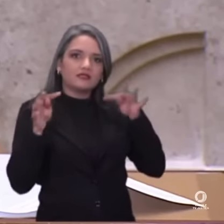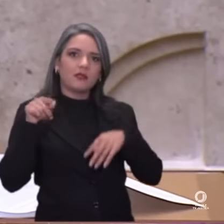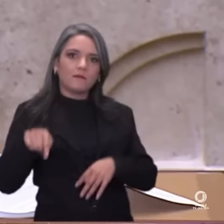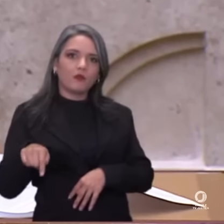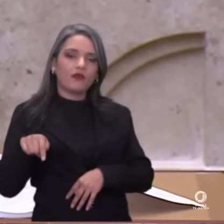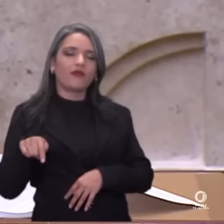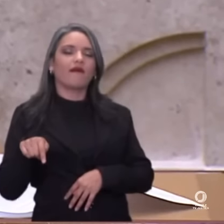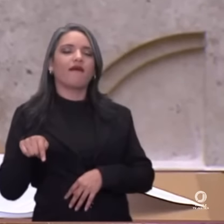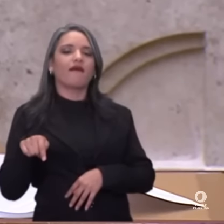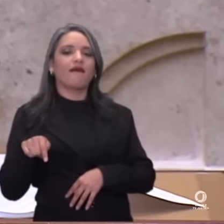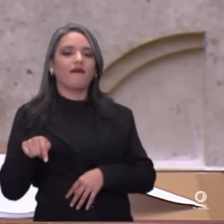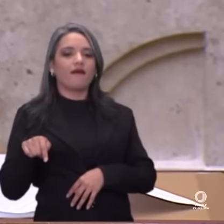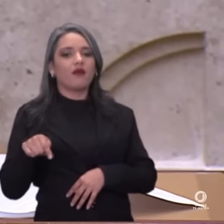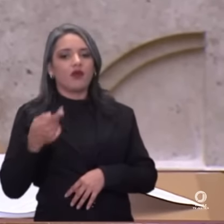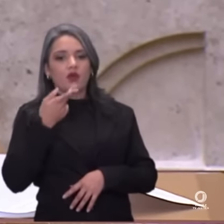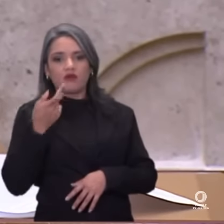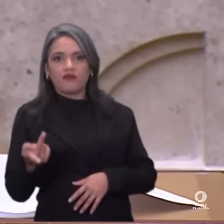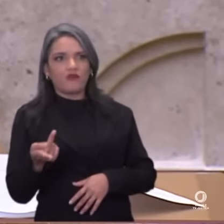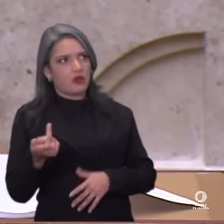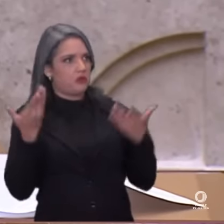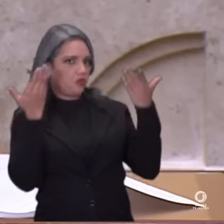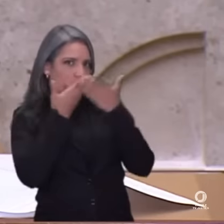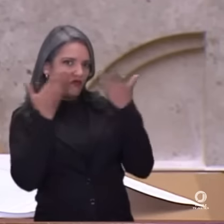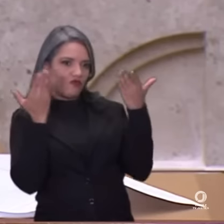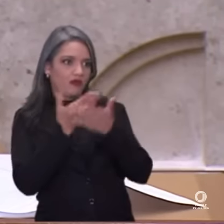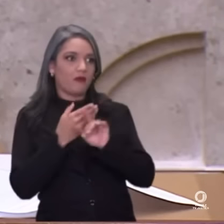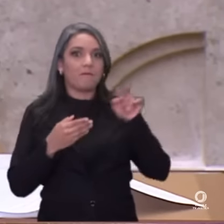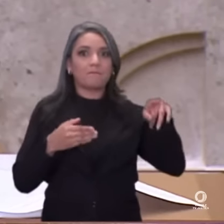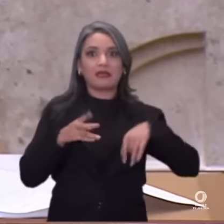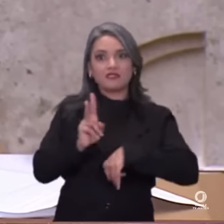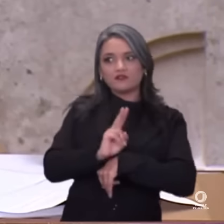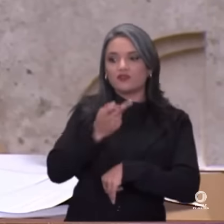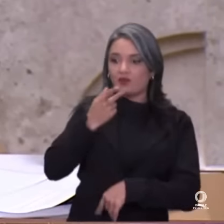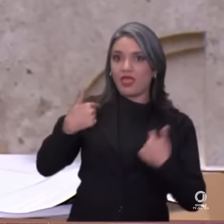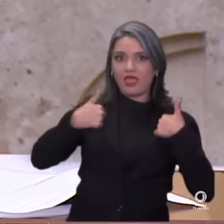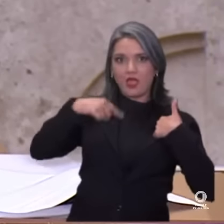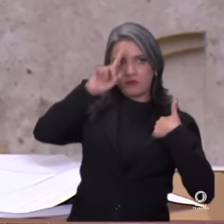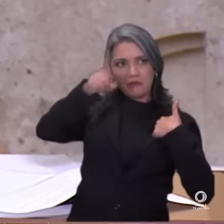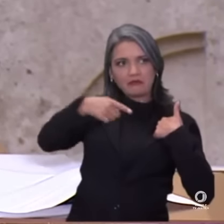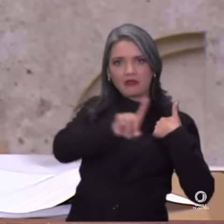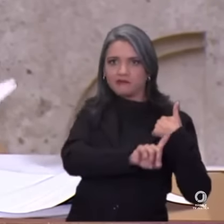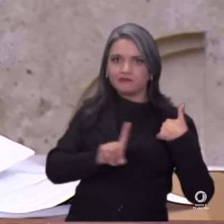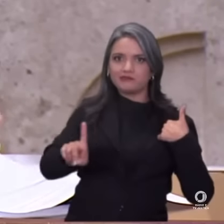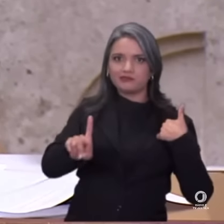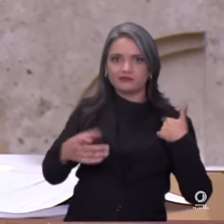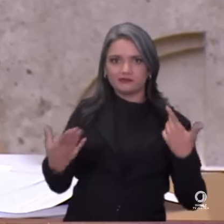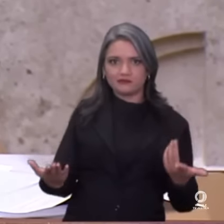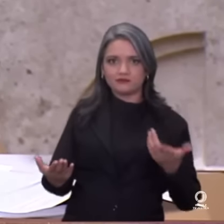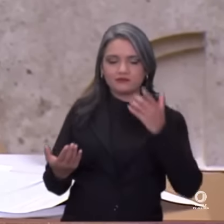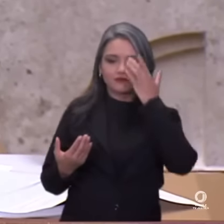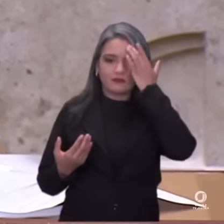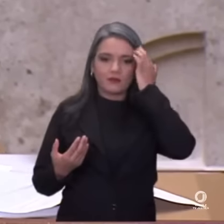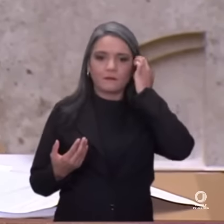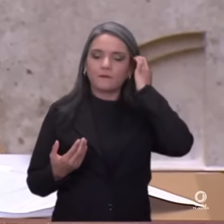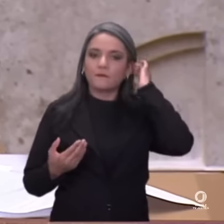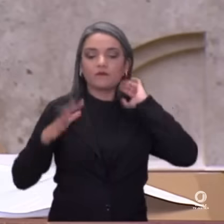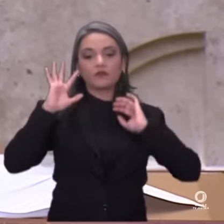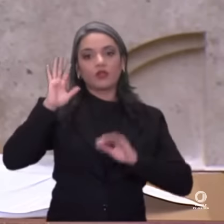vigilante disse que fui eu que tirei. E aqui vem o acórdão e diz o seguinte: